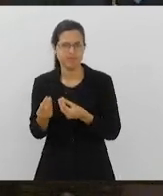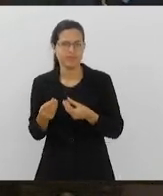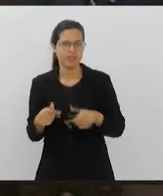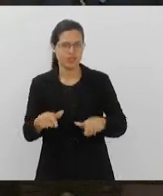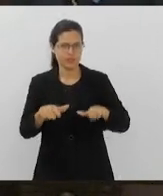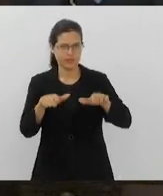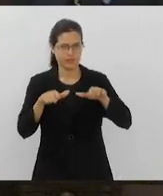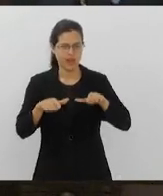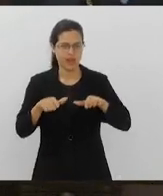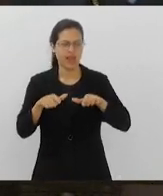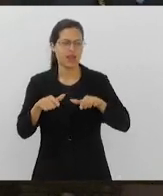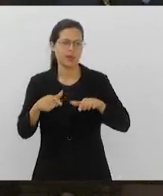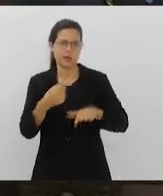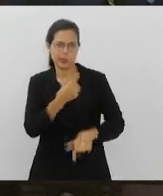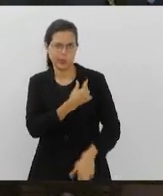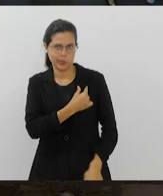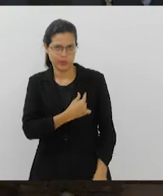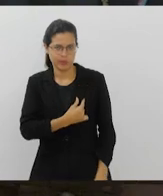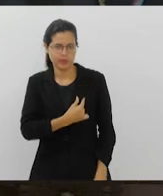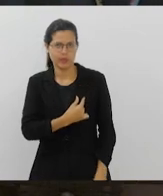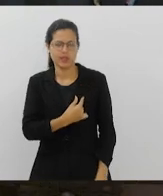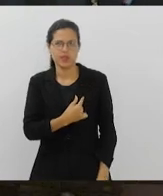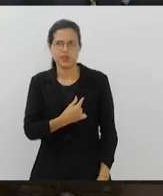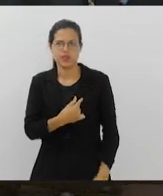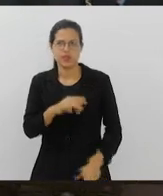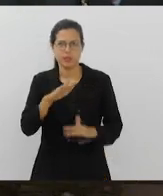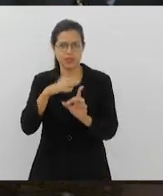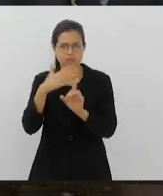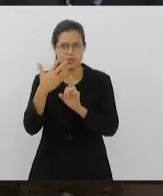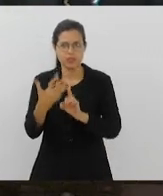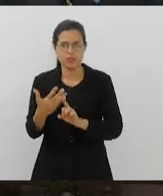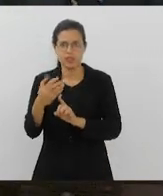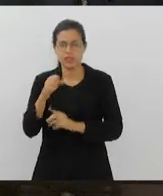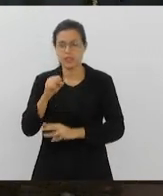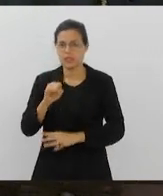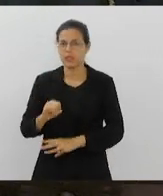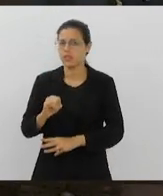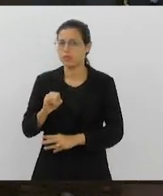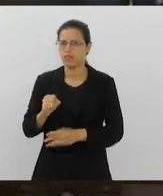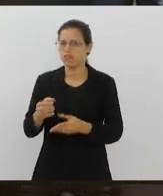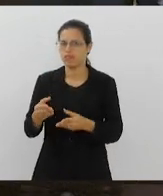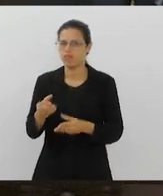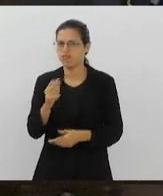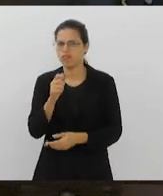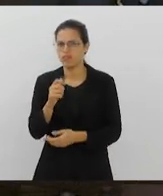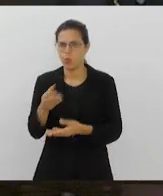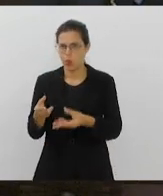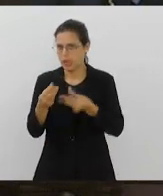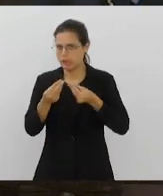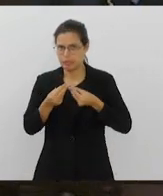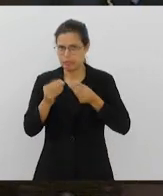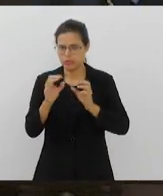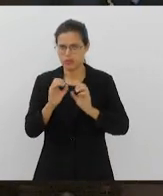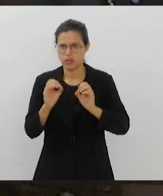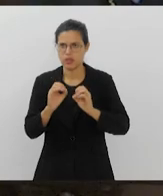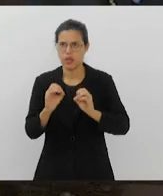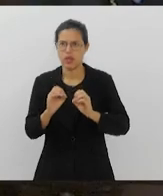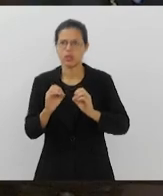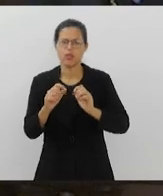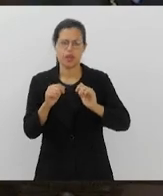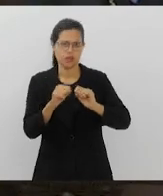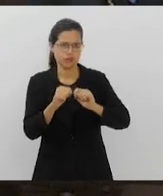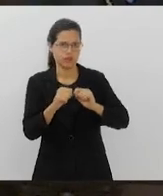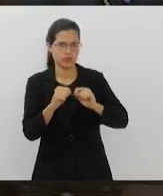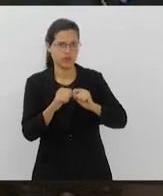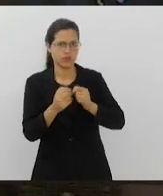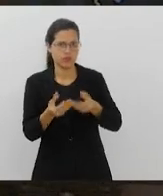aqueles que, porventura, não receberam, eu me incumbirei de fazer chegar às mãos